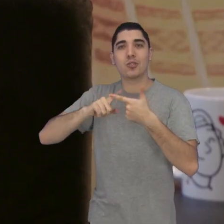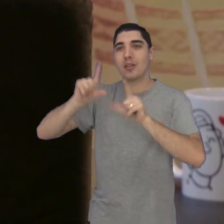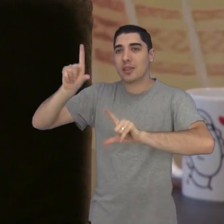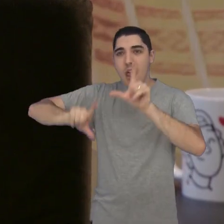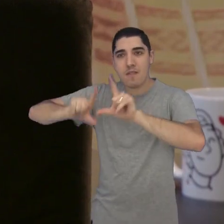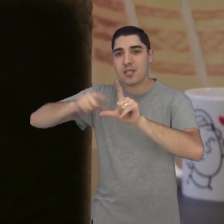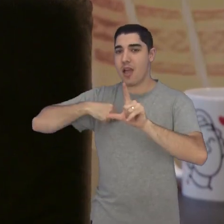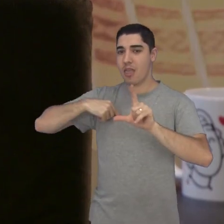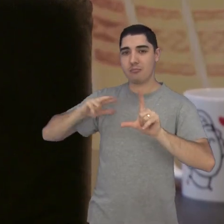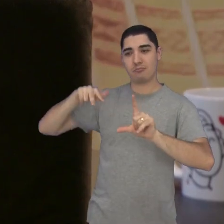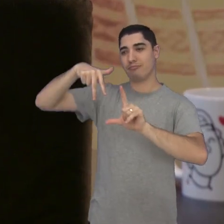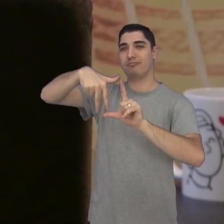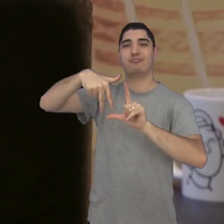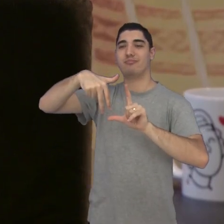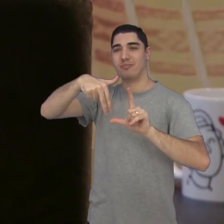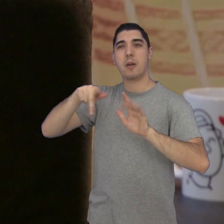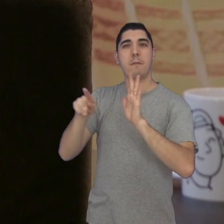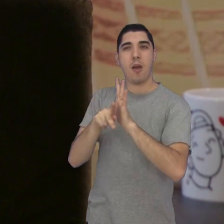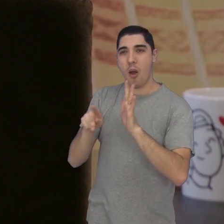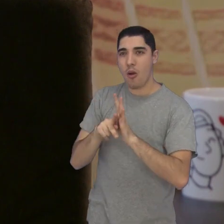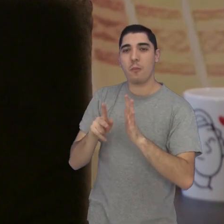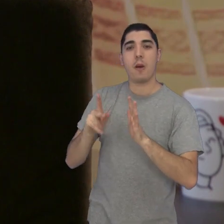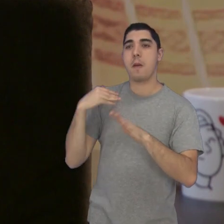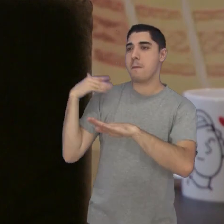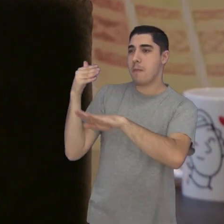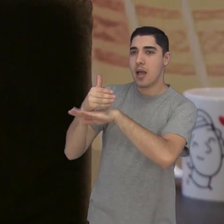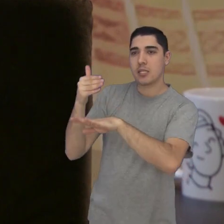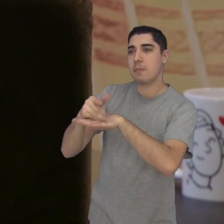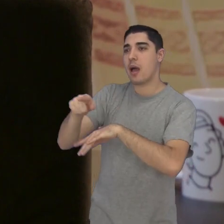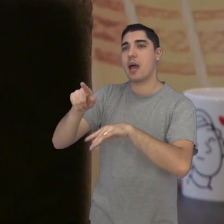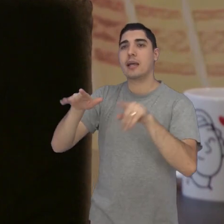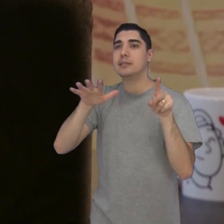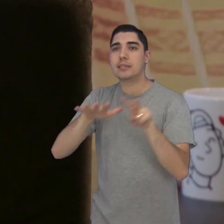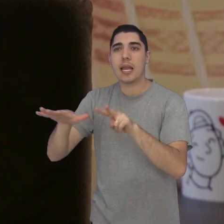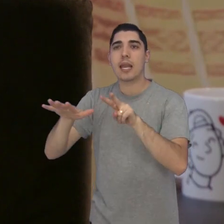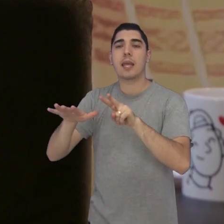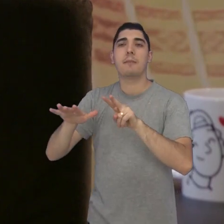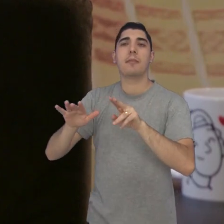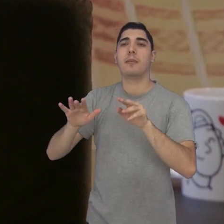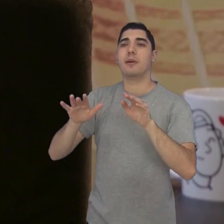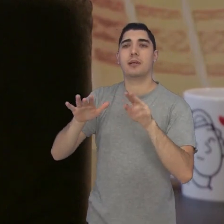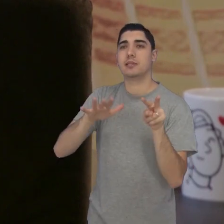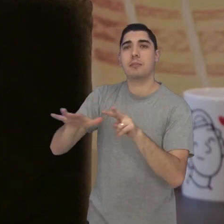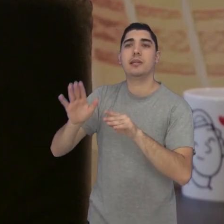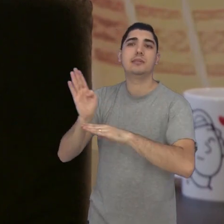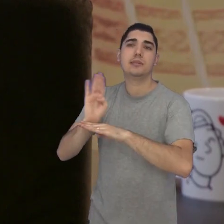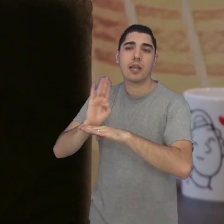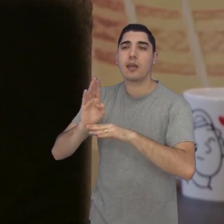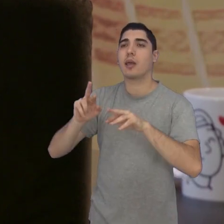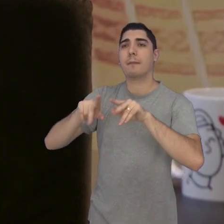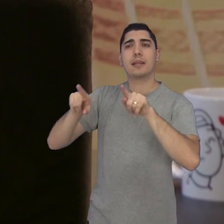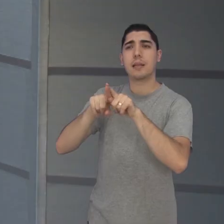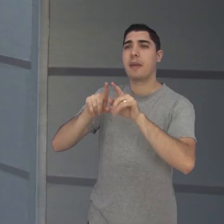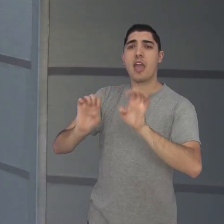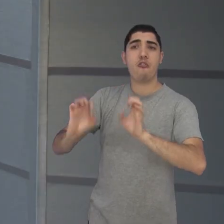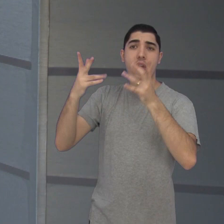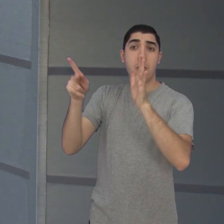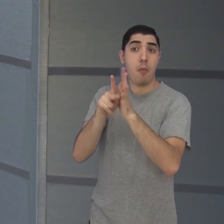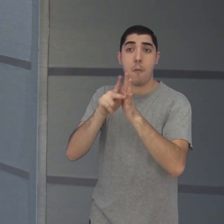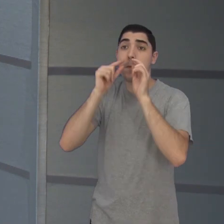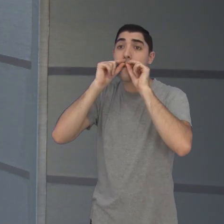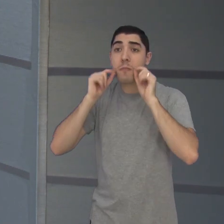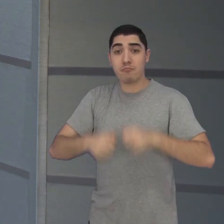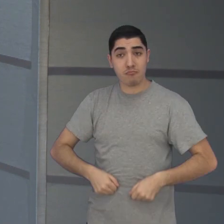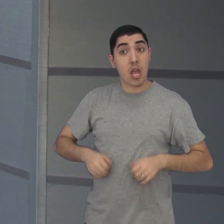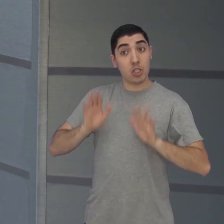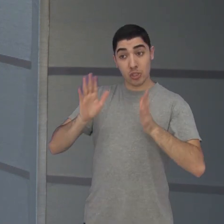de televisão, participando de semanas de cinema, festivais de Mazzaropi, homenagens, e foi indo até hoje,